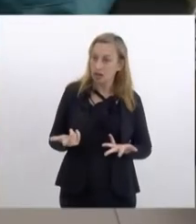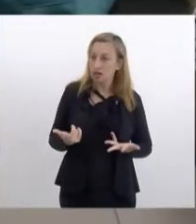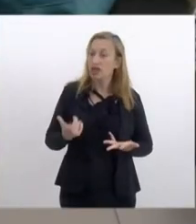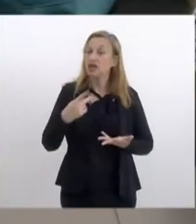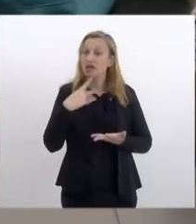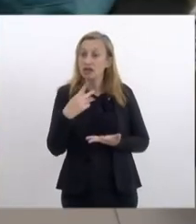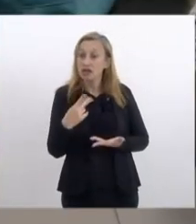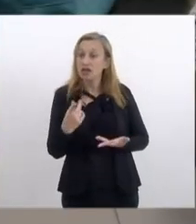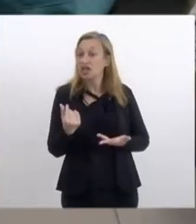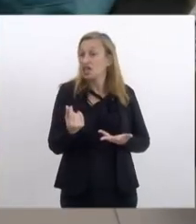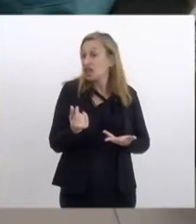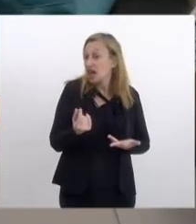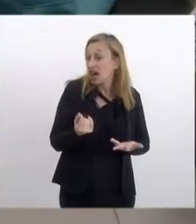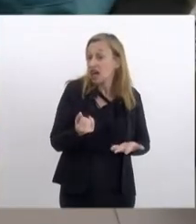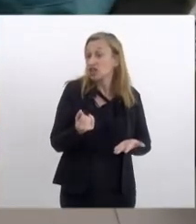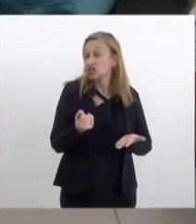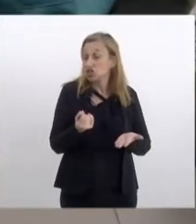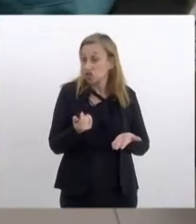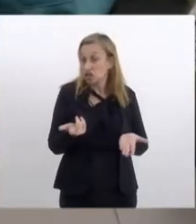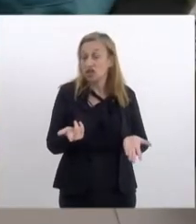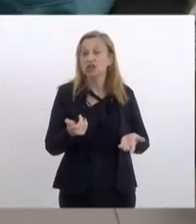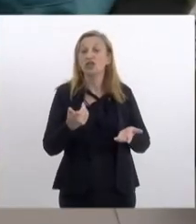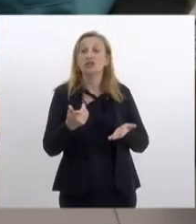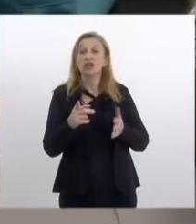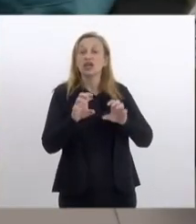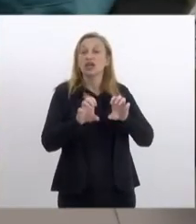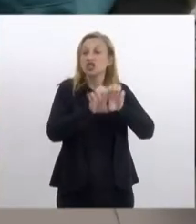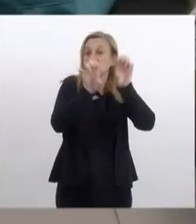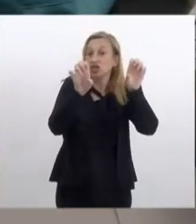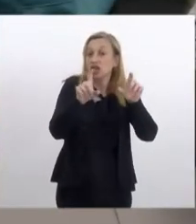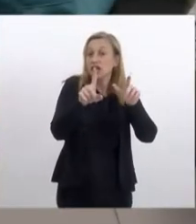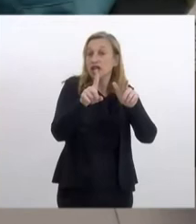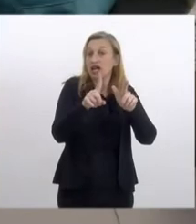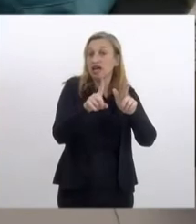questões de levantamentos e estatísticas sobre o assunto.